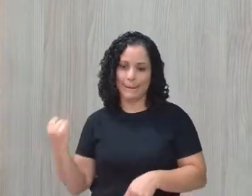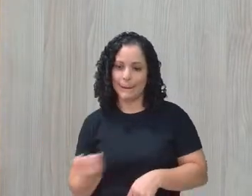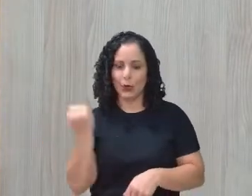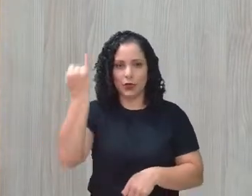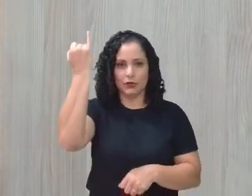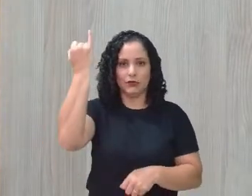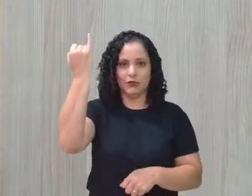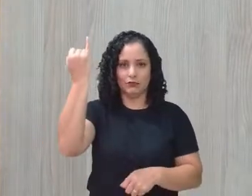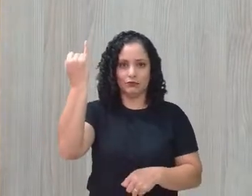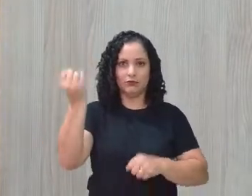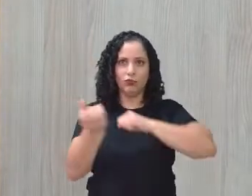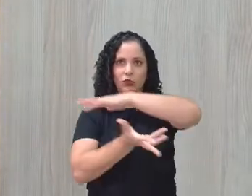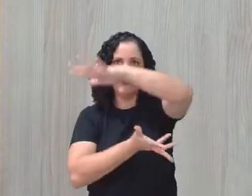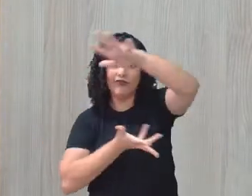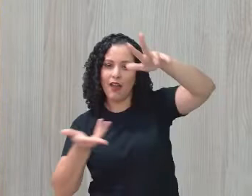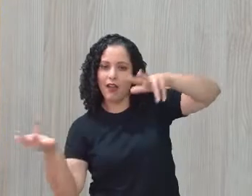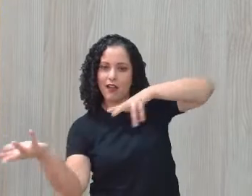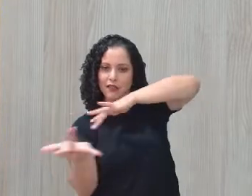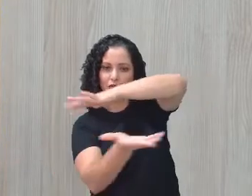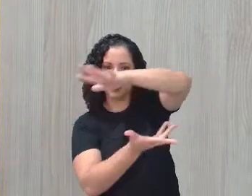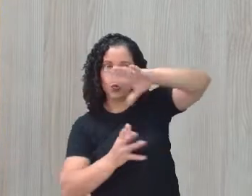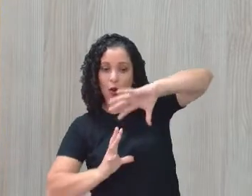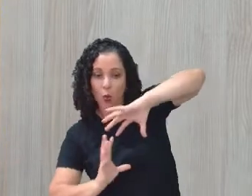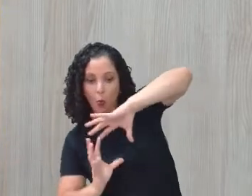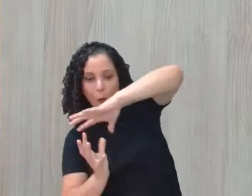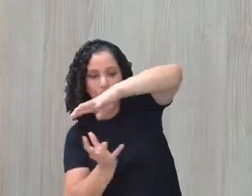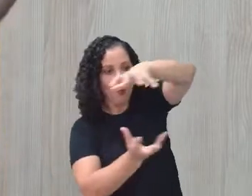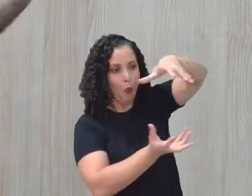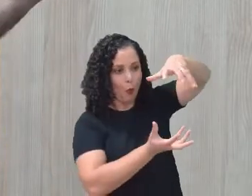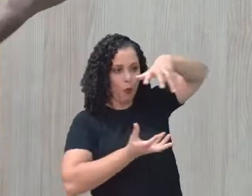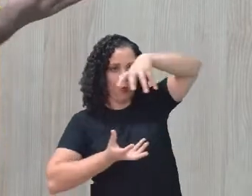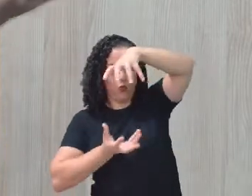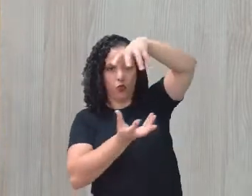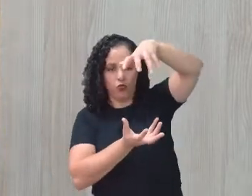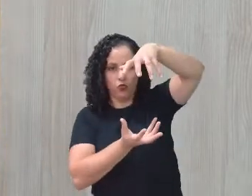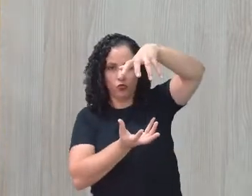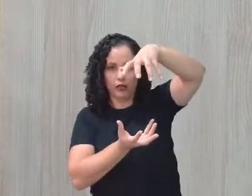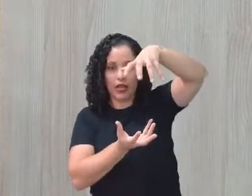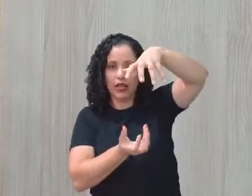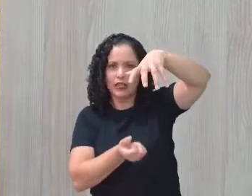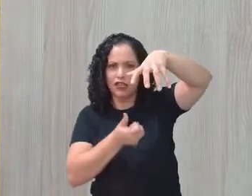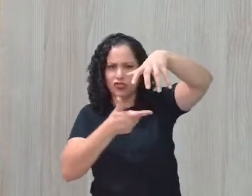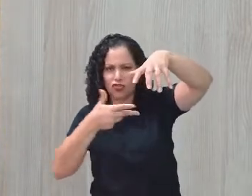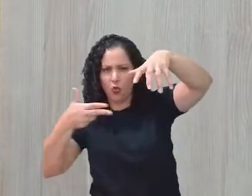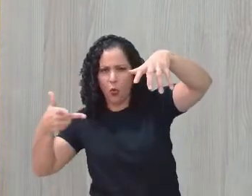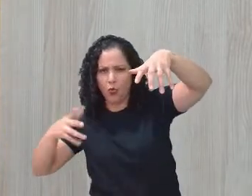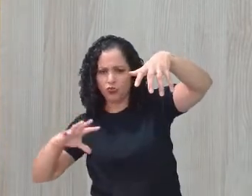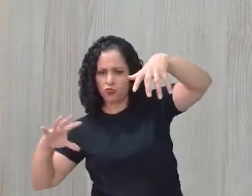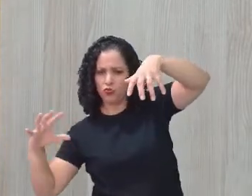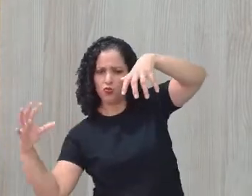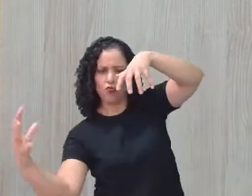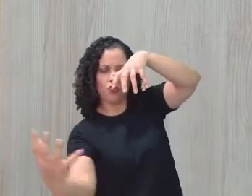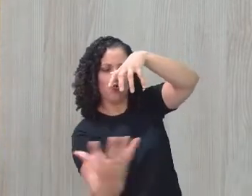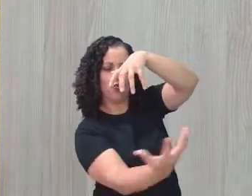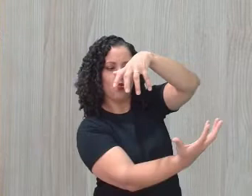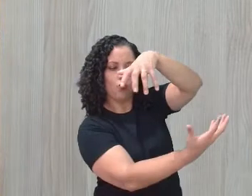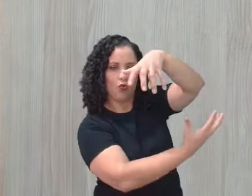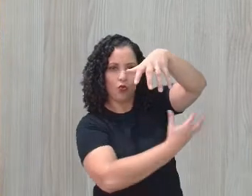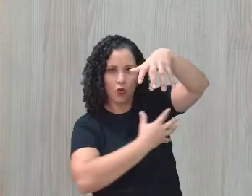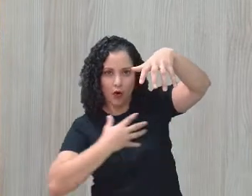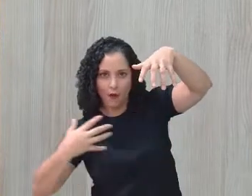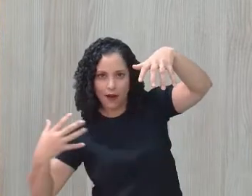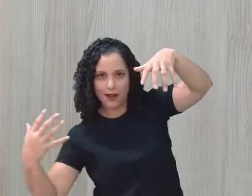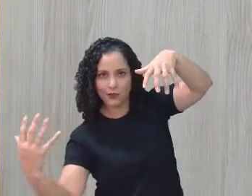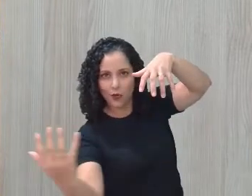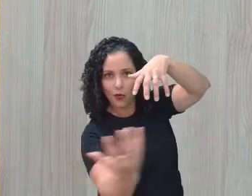geocentrismo, né? Nós tínhamos a Terra e os demais corpos orbitavam em relação à Terra. Aí é quando ele cria, professor, a